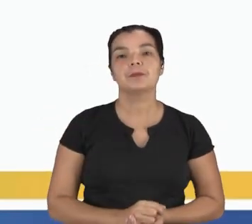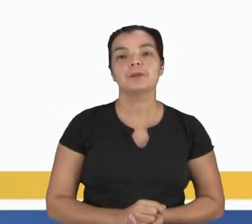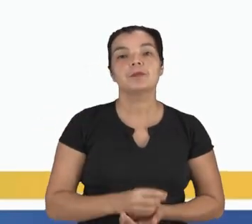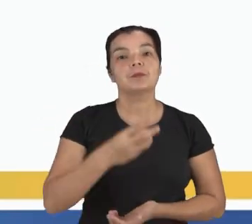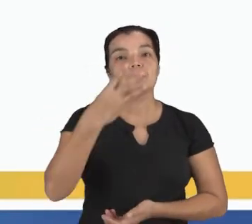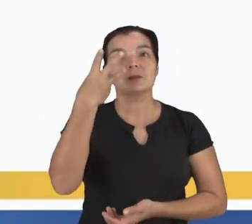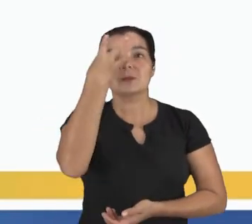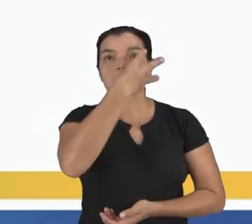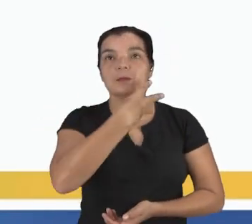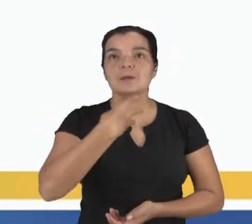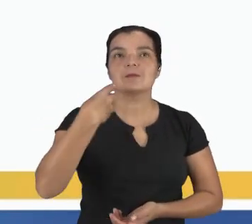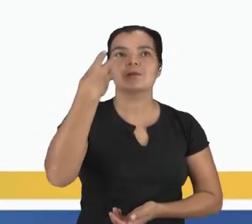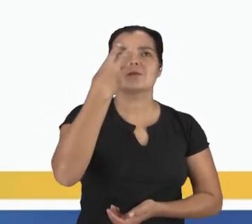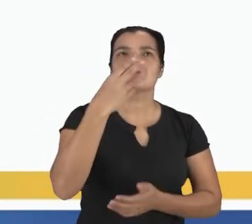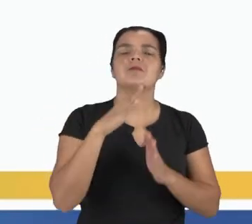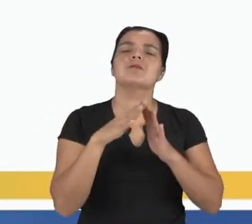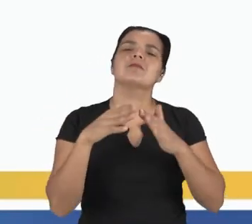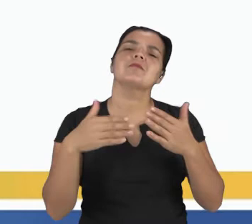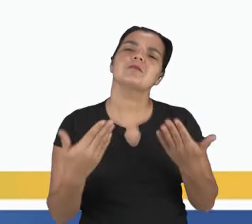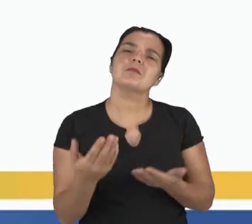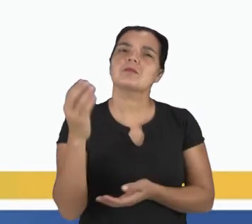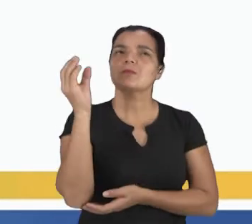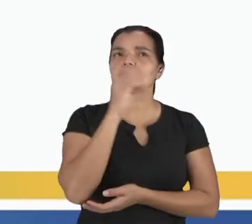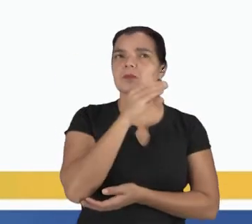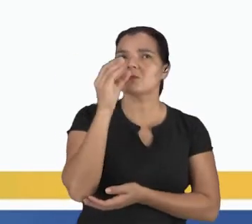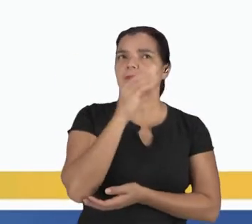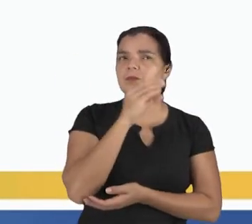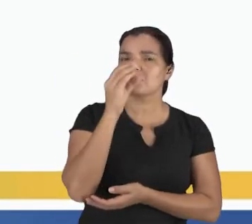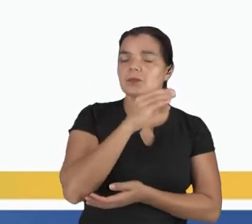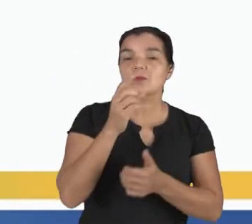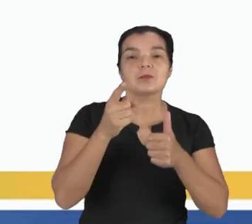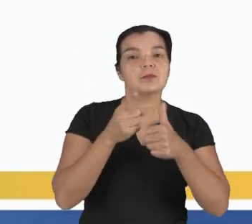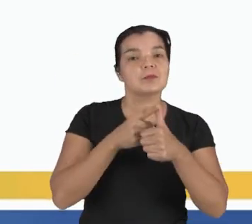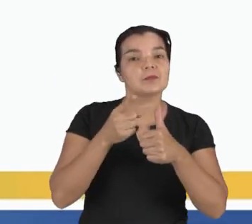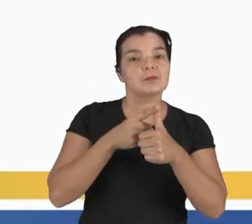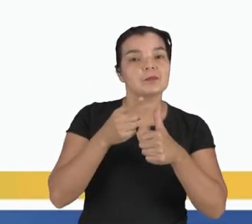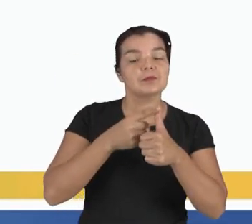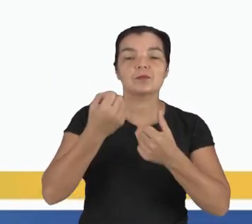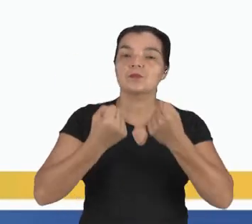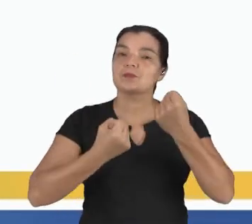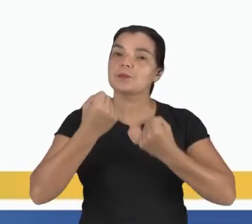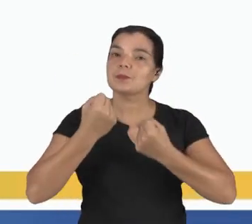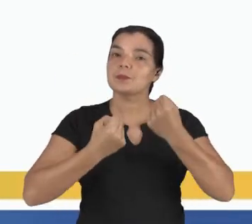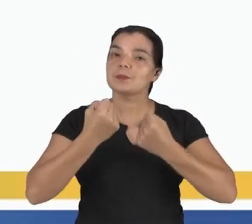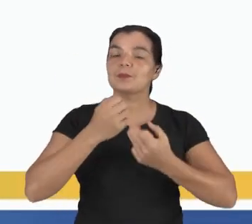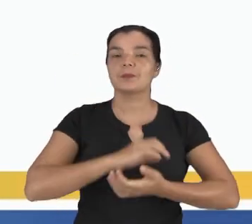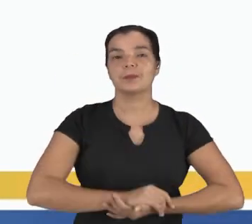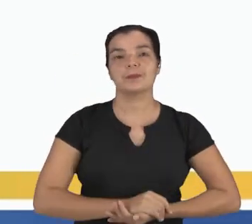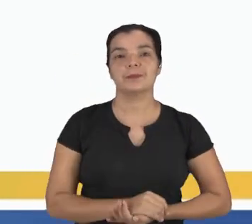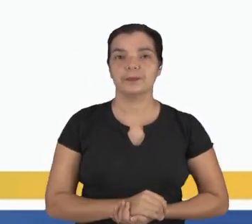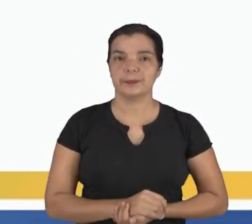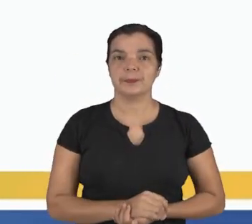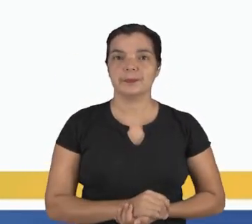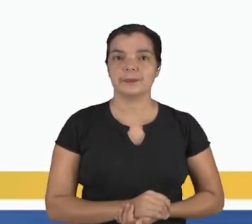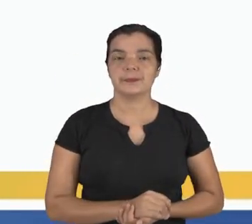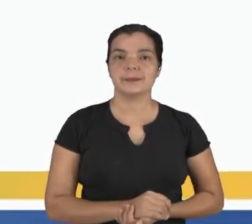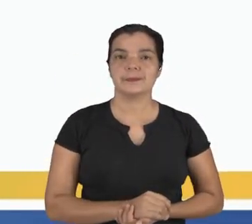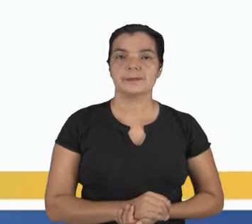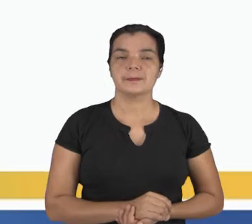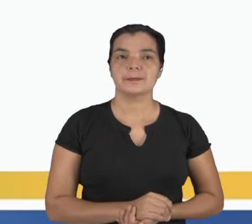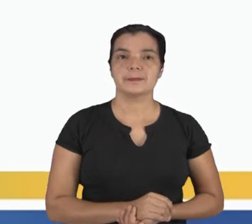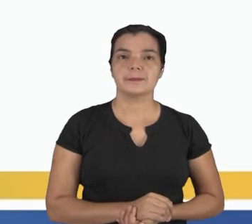e levou 3 horas. Qual foi a velocidade do primeiro automóvel?